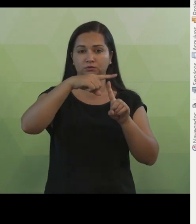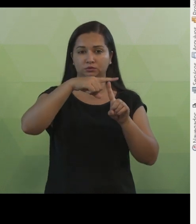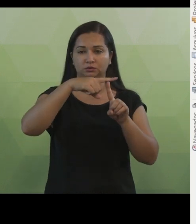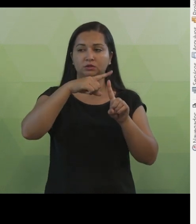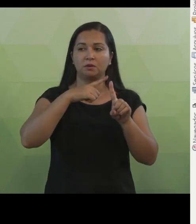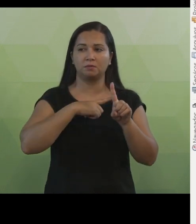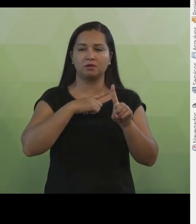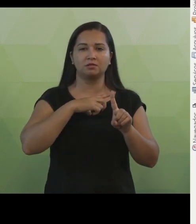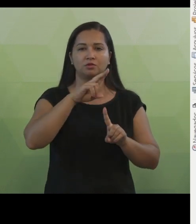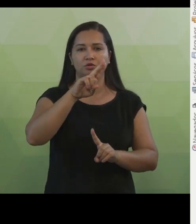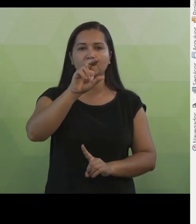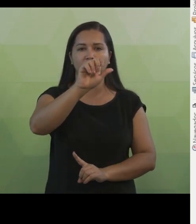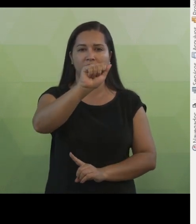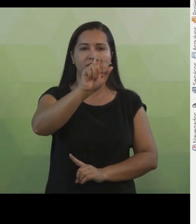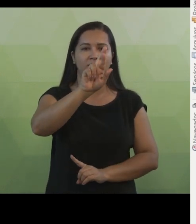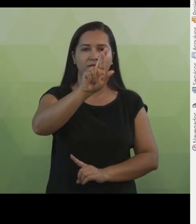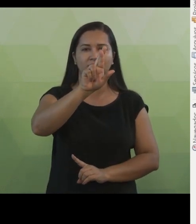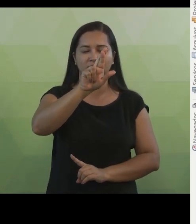a 3.